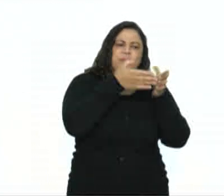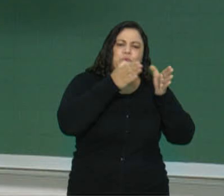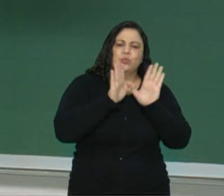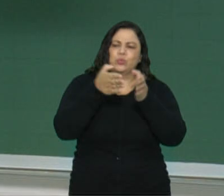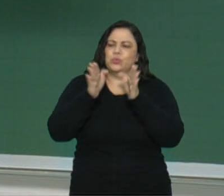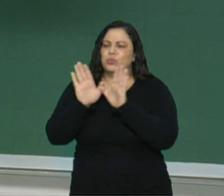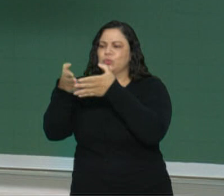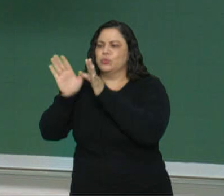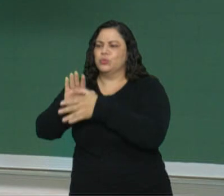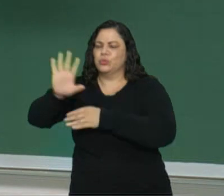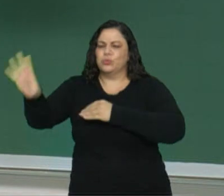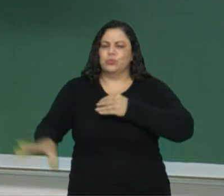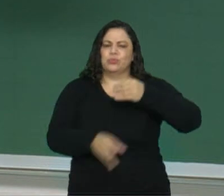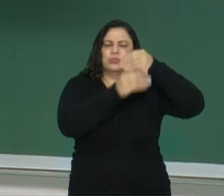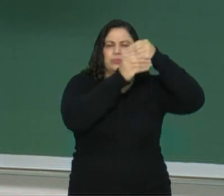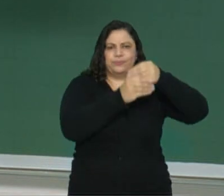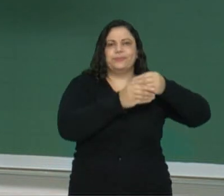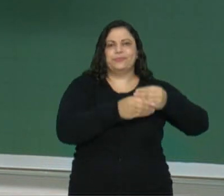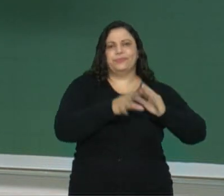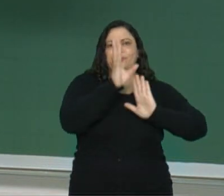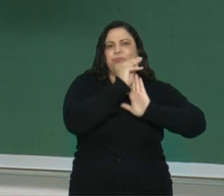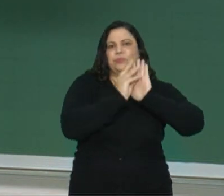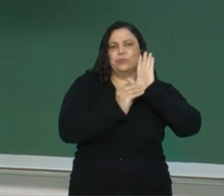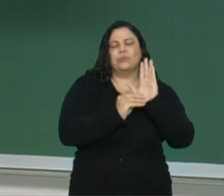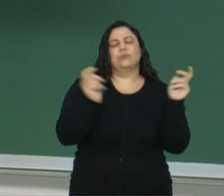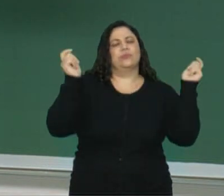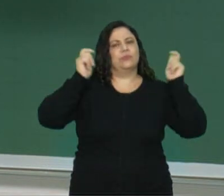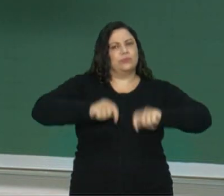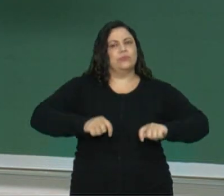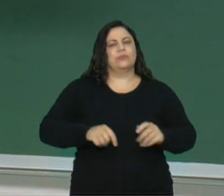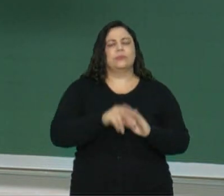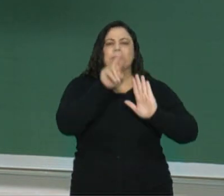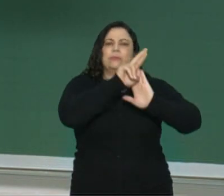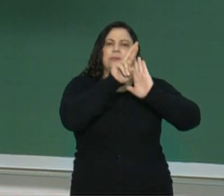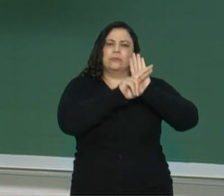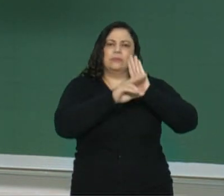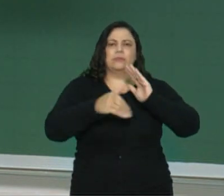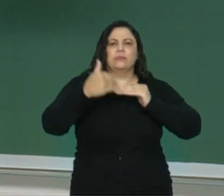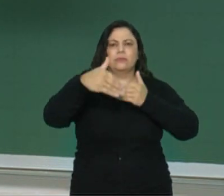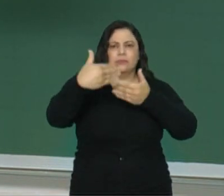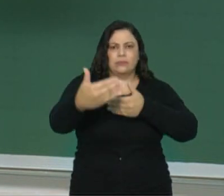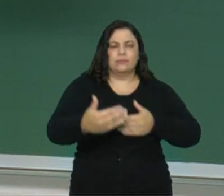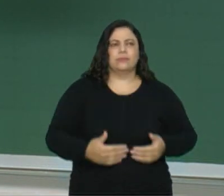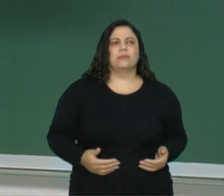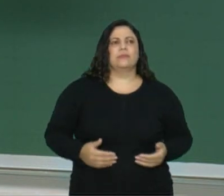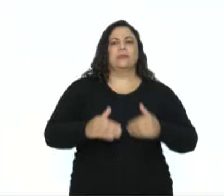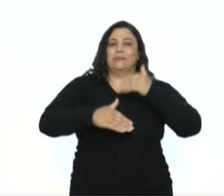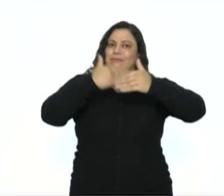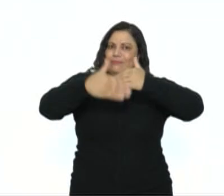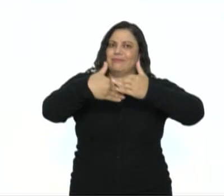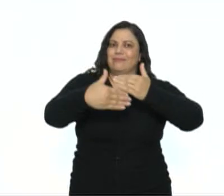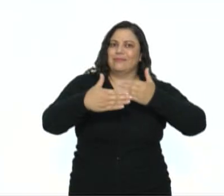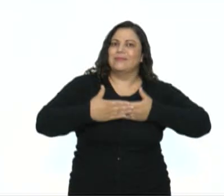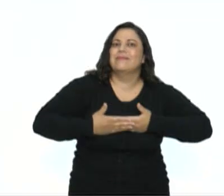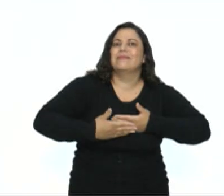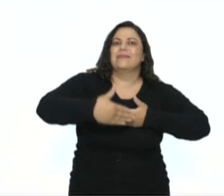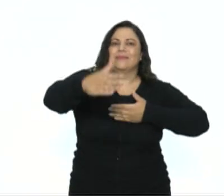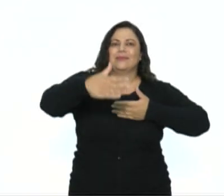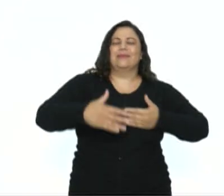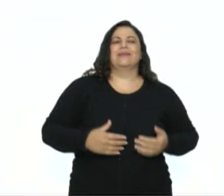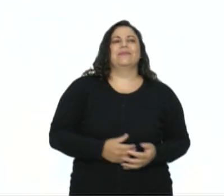conteúdo todo. Isso se completa com as próximas regras que veremos agora. A terceira regra é a